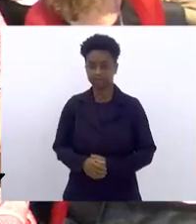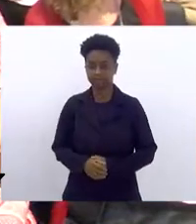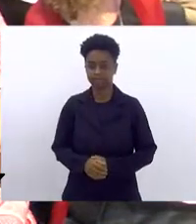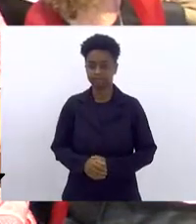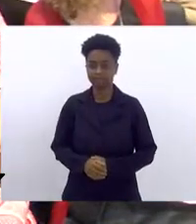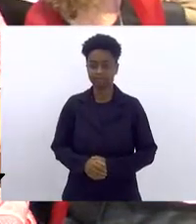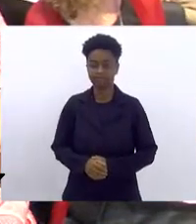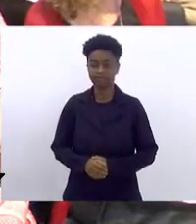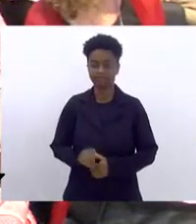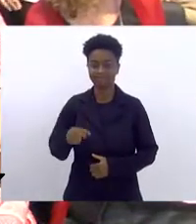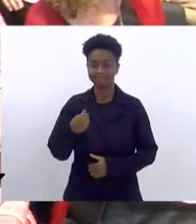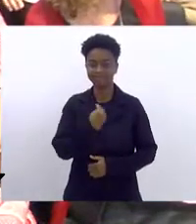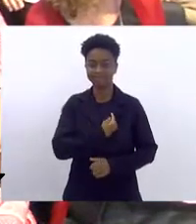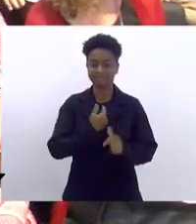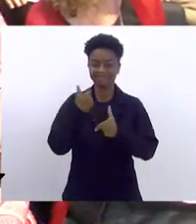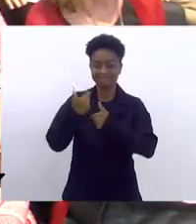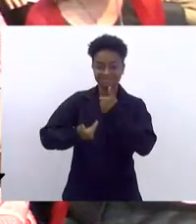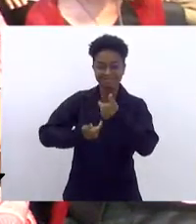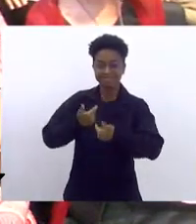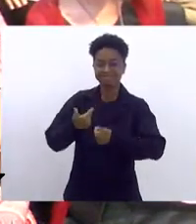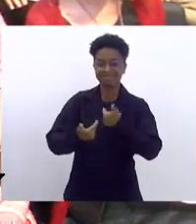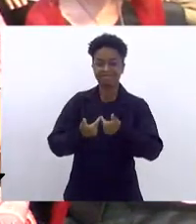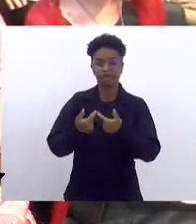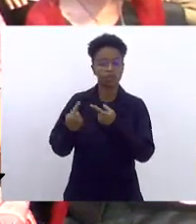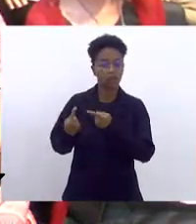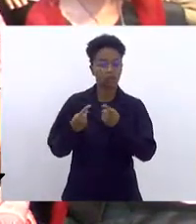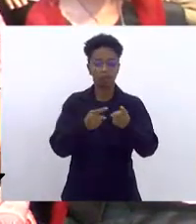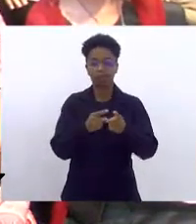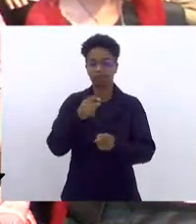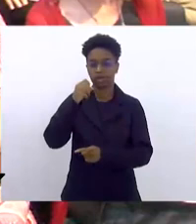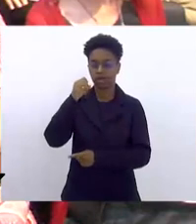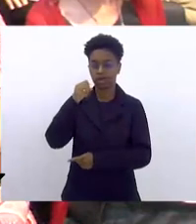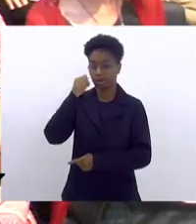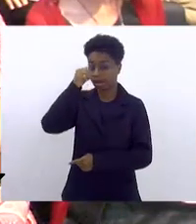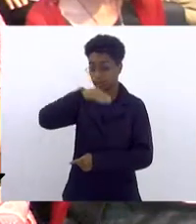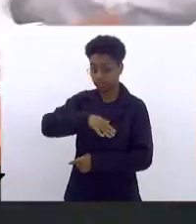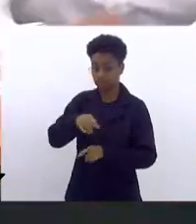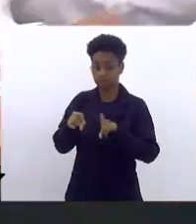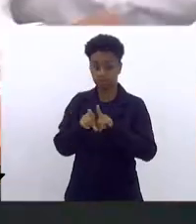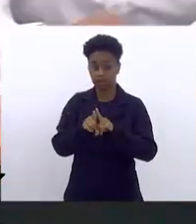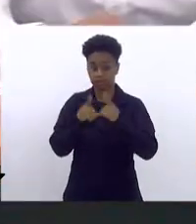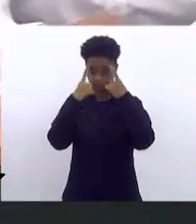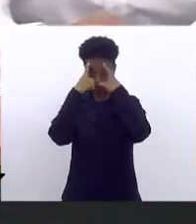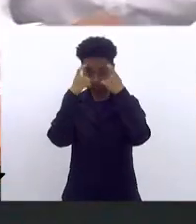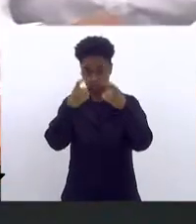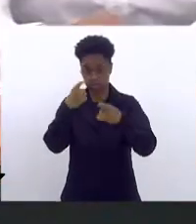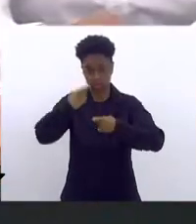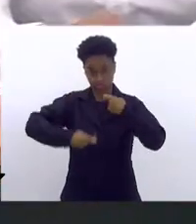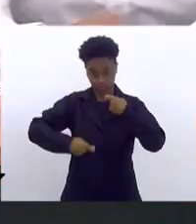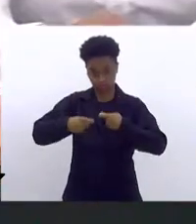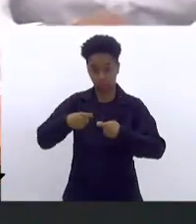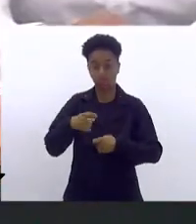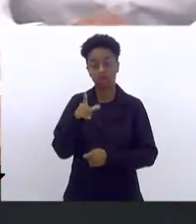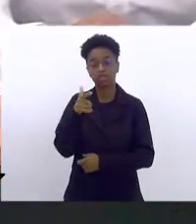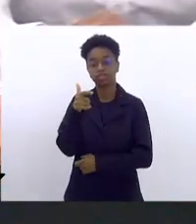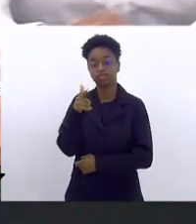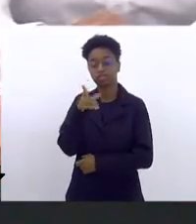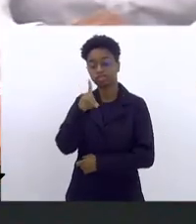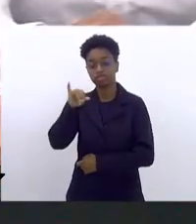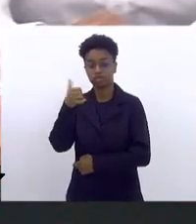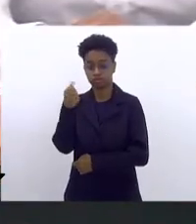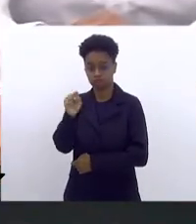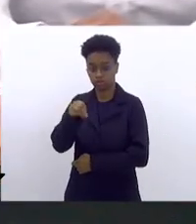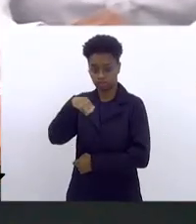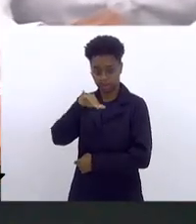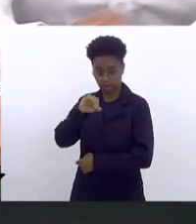trabalhando, né, contra o abuso e a violência sexual. Dia 18 de maio, dia nacional de combate ao